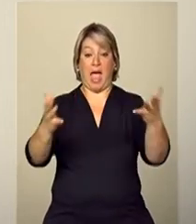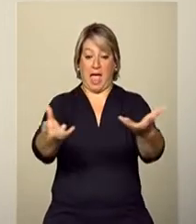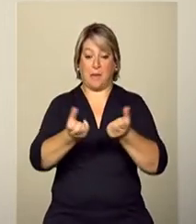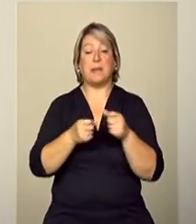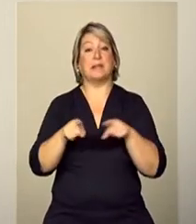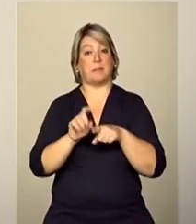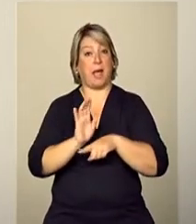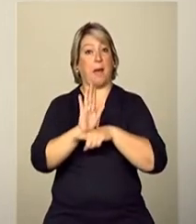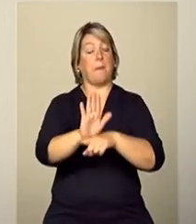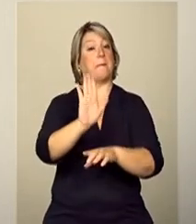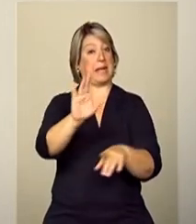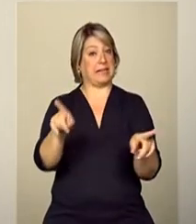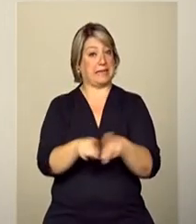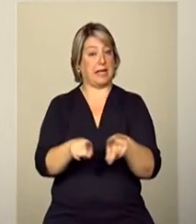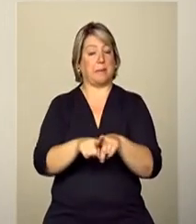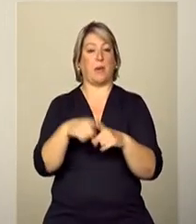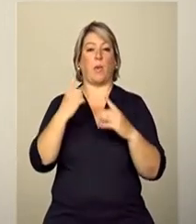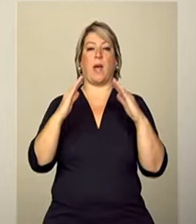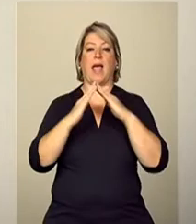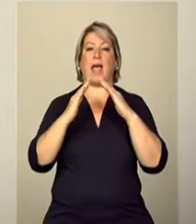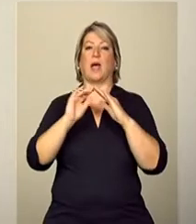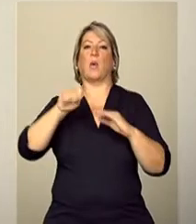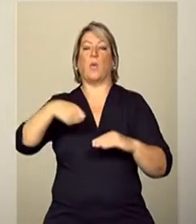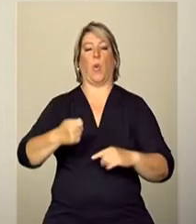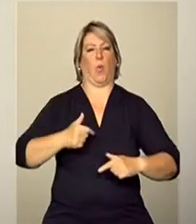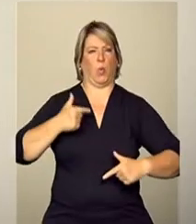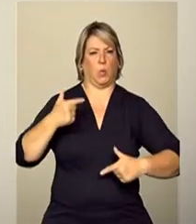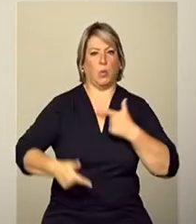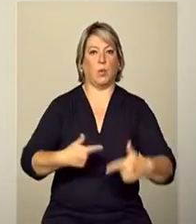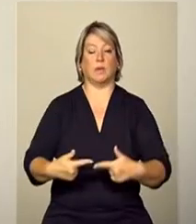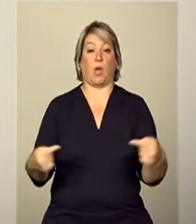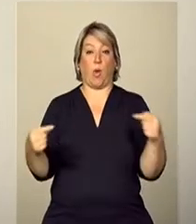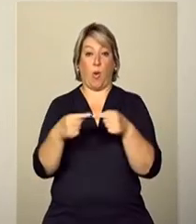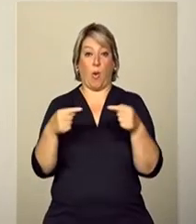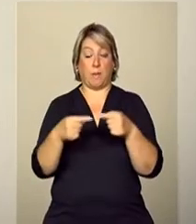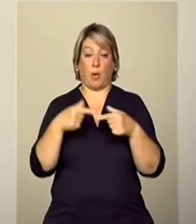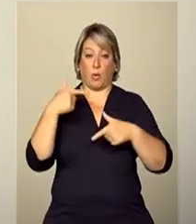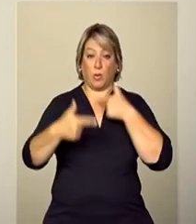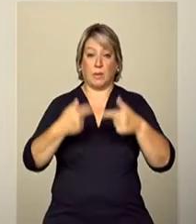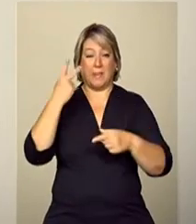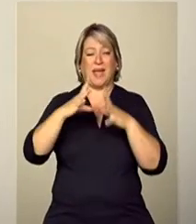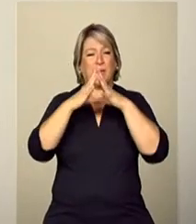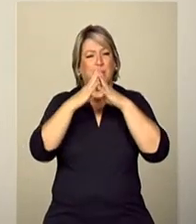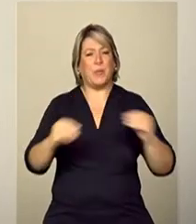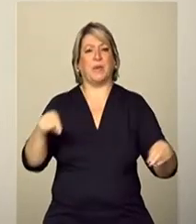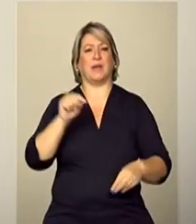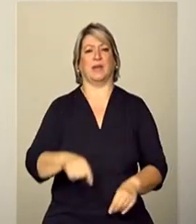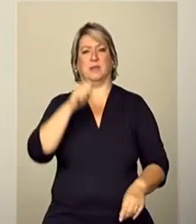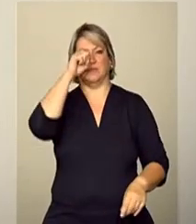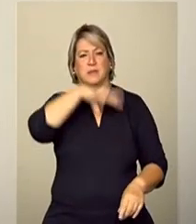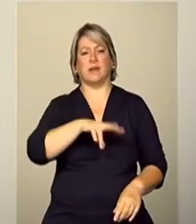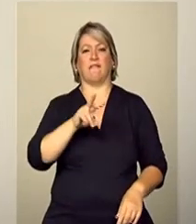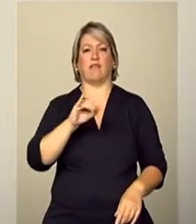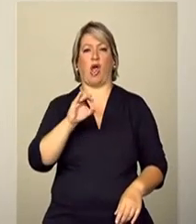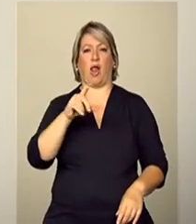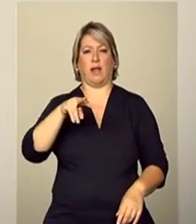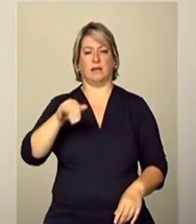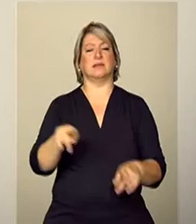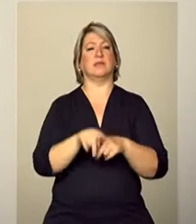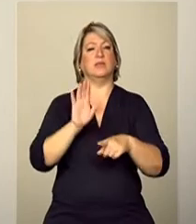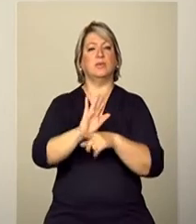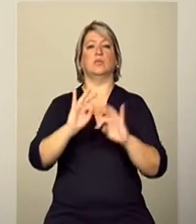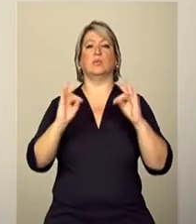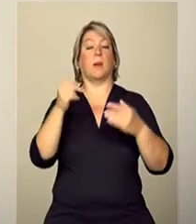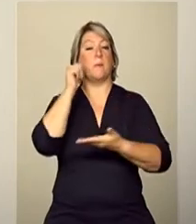e de proteção mas também uma casa de luto vai combinar a luta contra violência e todo incentivo EA